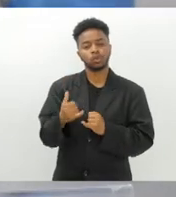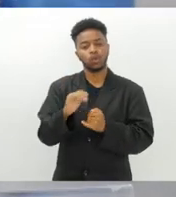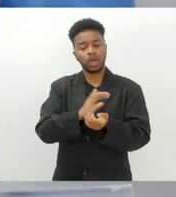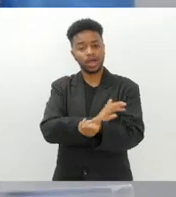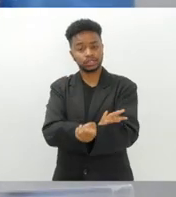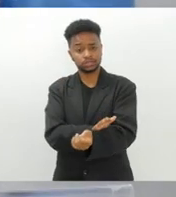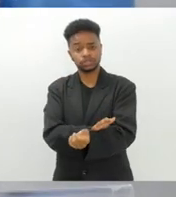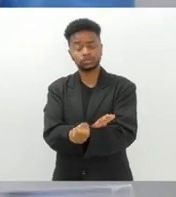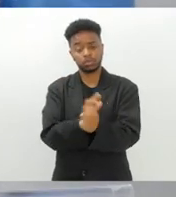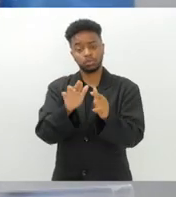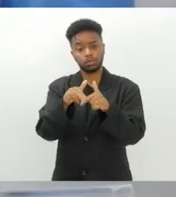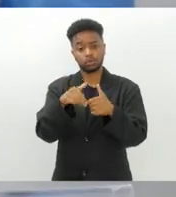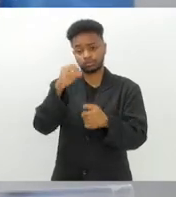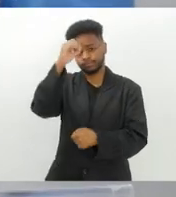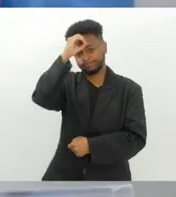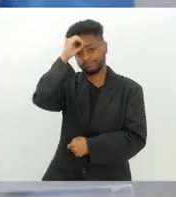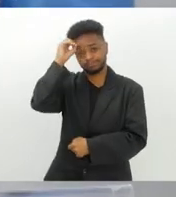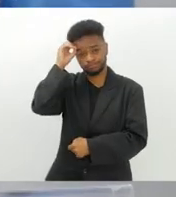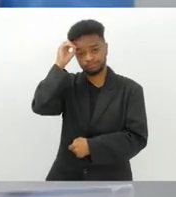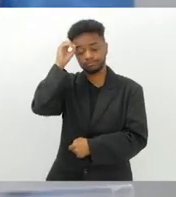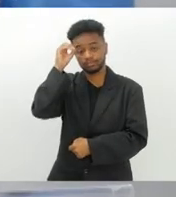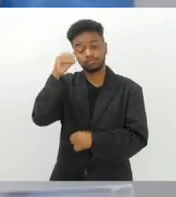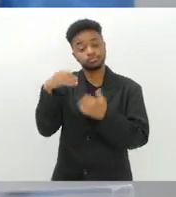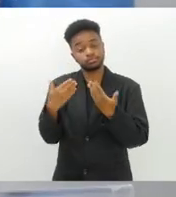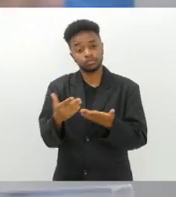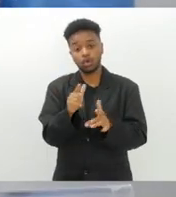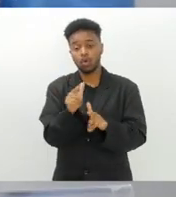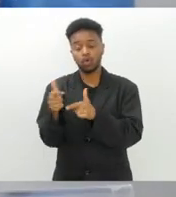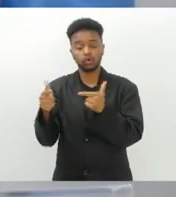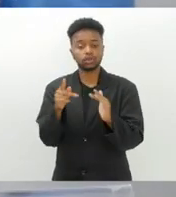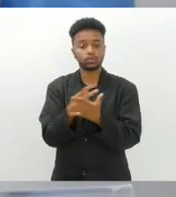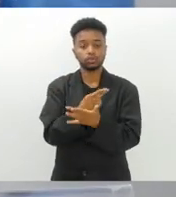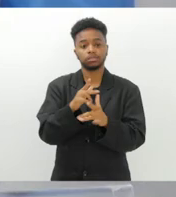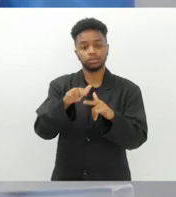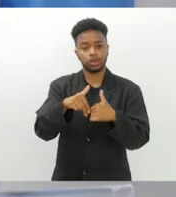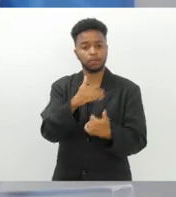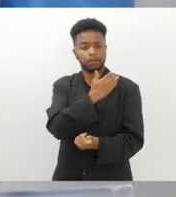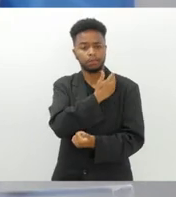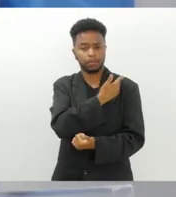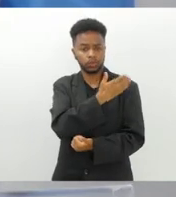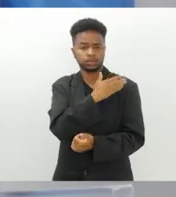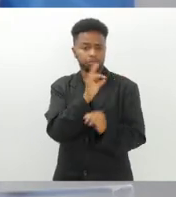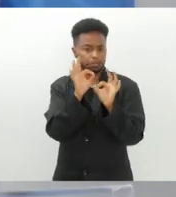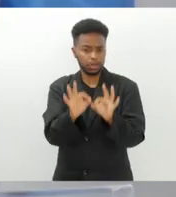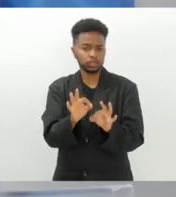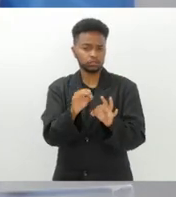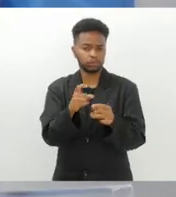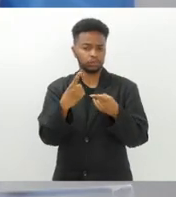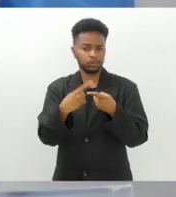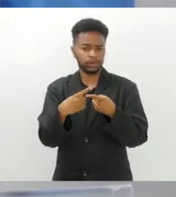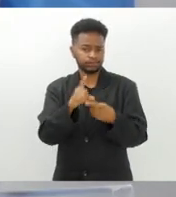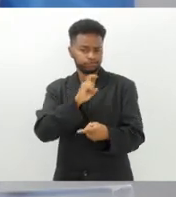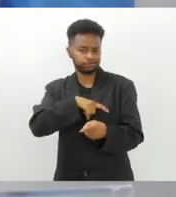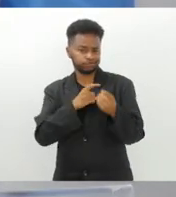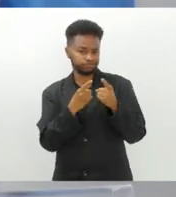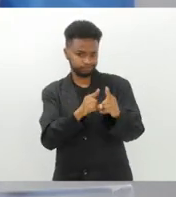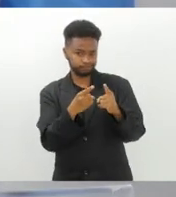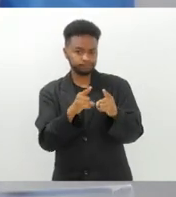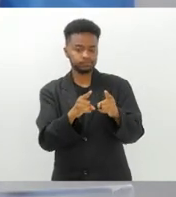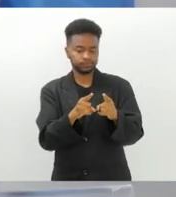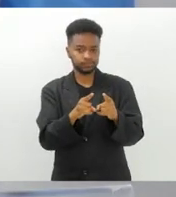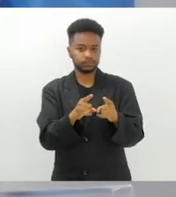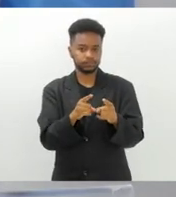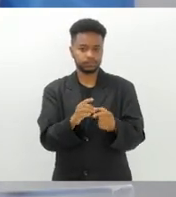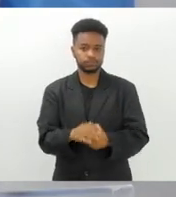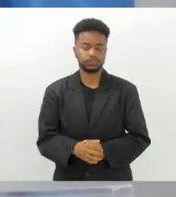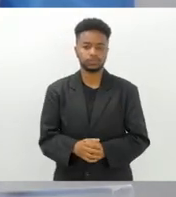vem da ignorância. Outras vêm de preconceito acirrado, de maldade mesmo, né, de